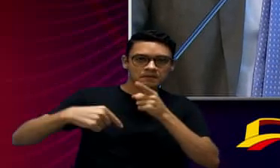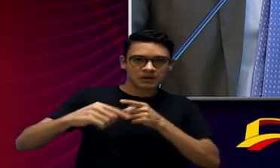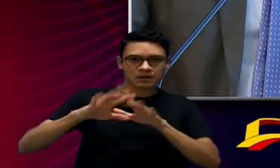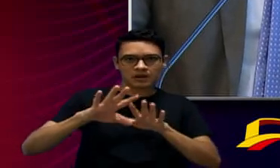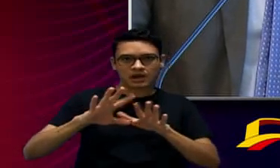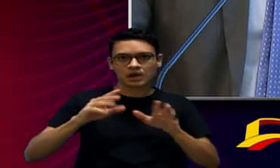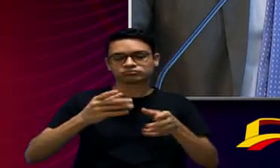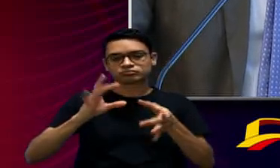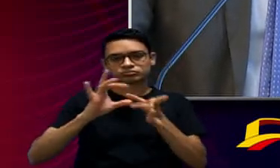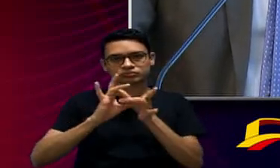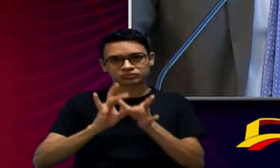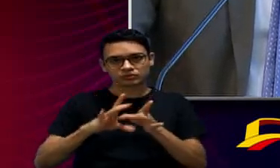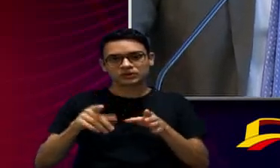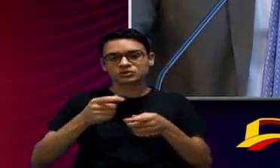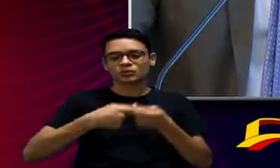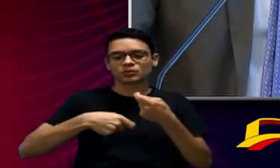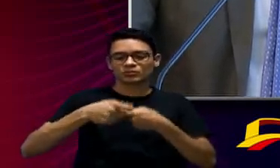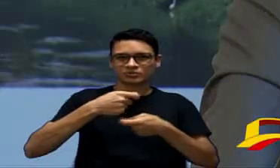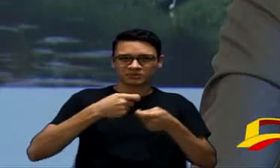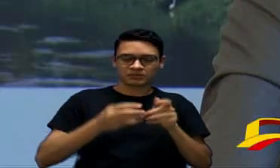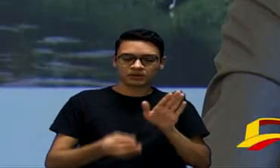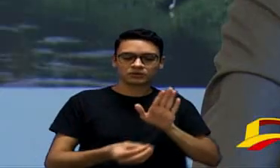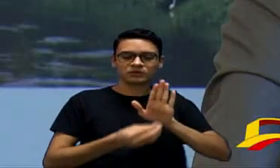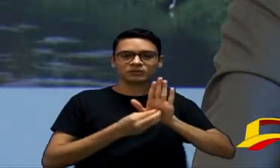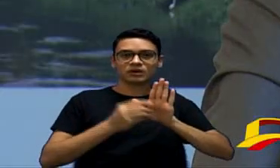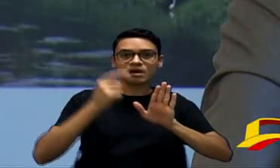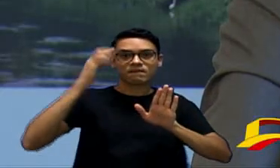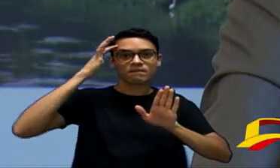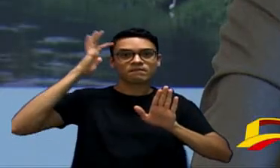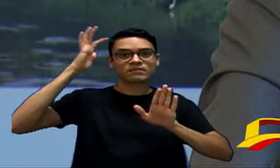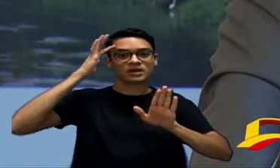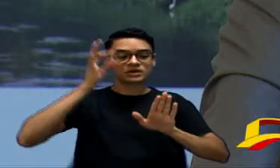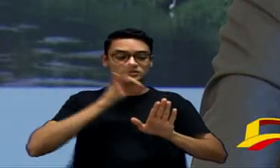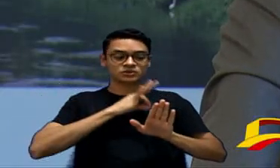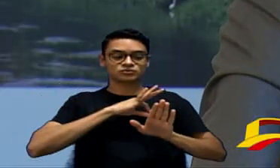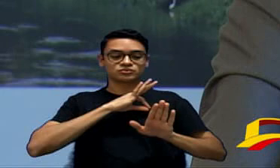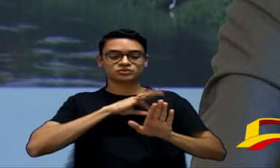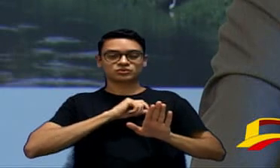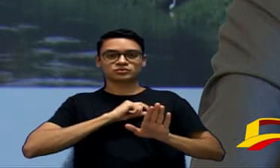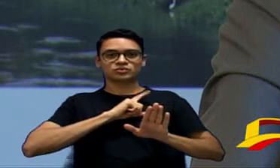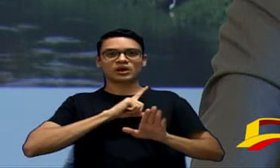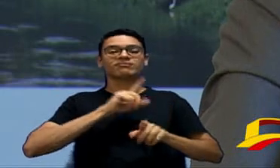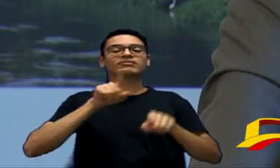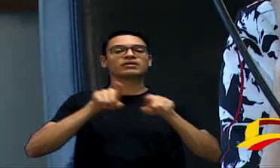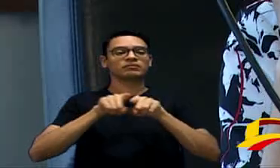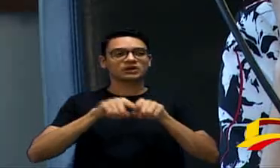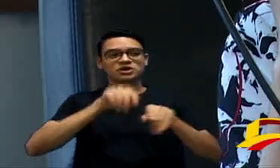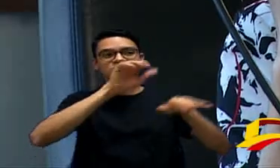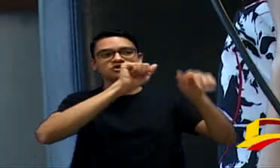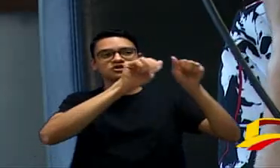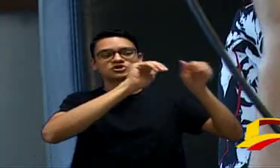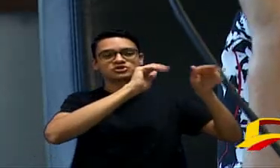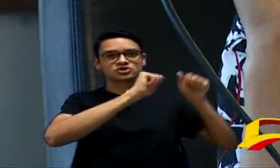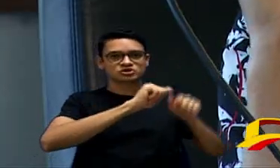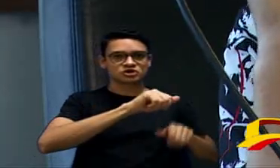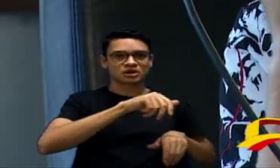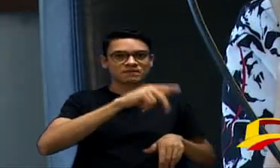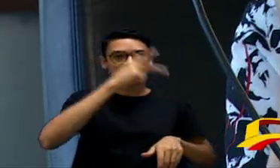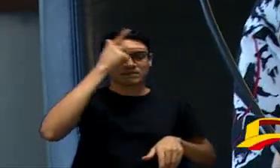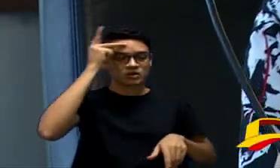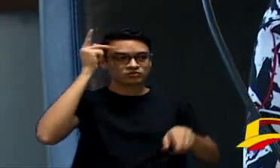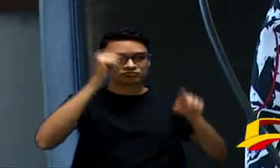tem aí o valor, né? Já pensando nesse reajuste. E contratação de mais trabalhadores, né? Isso que a gente